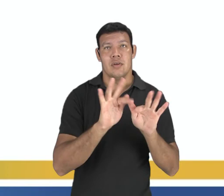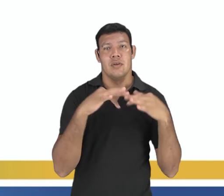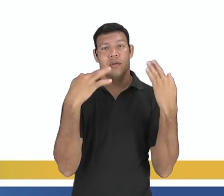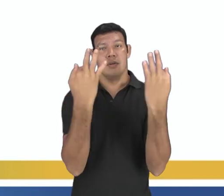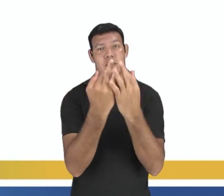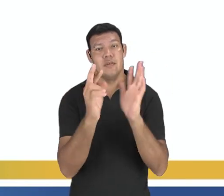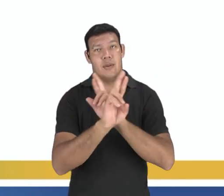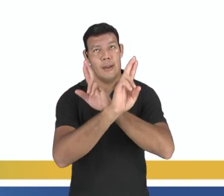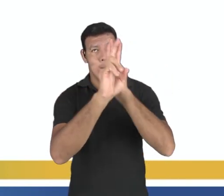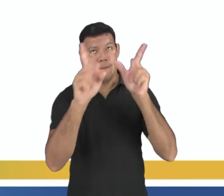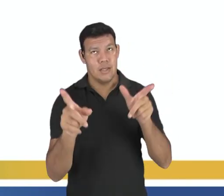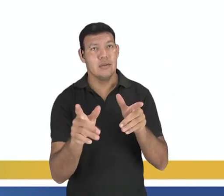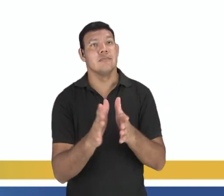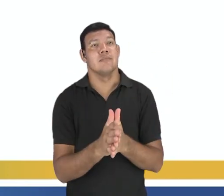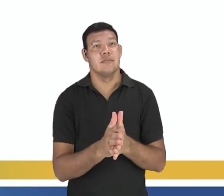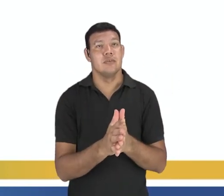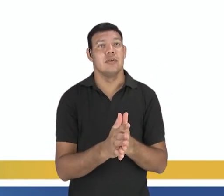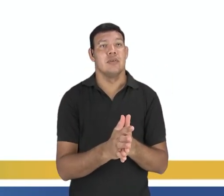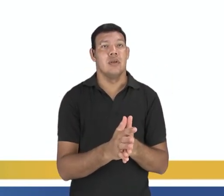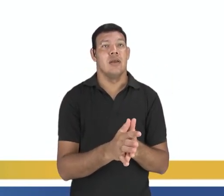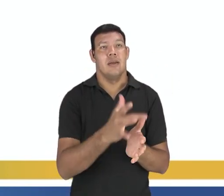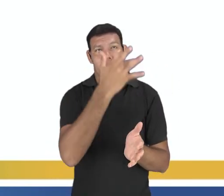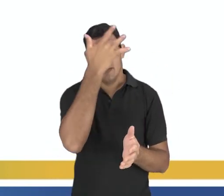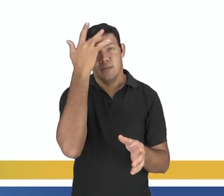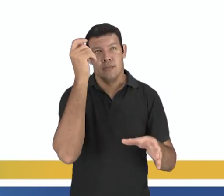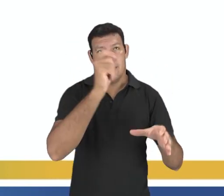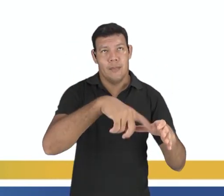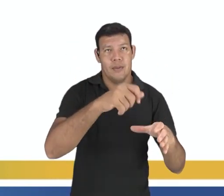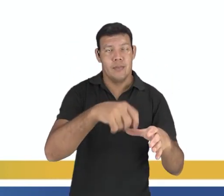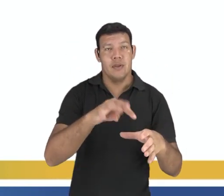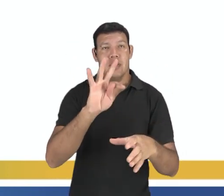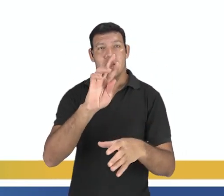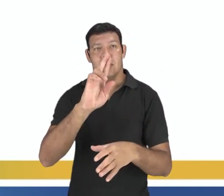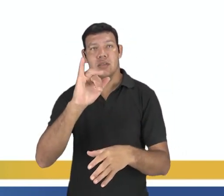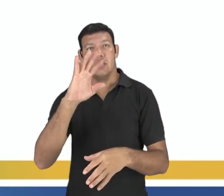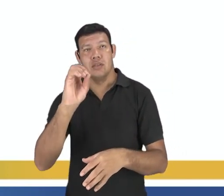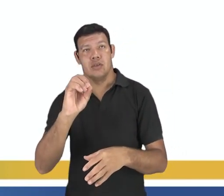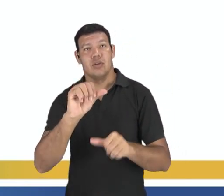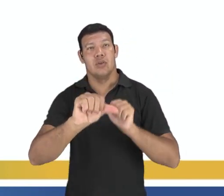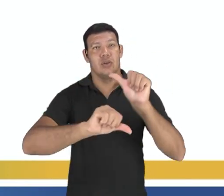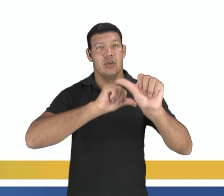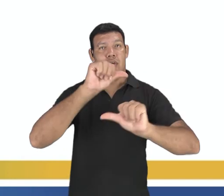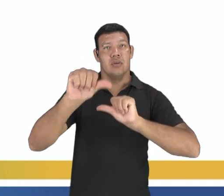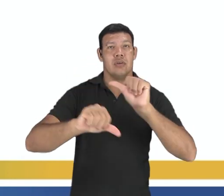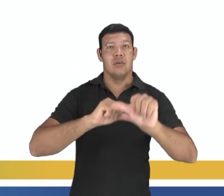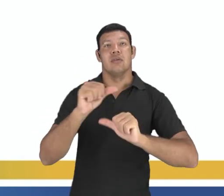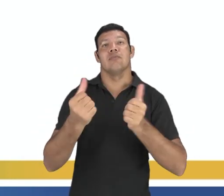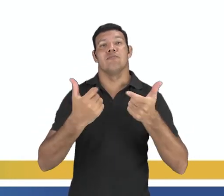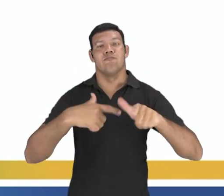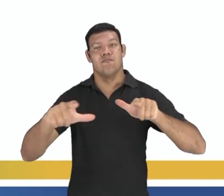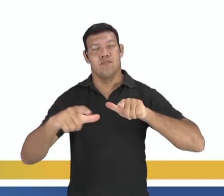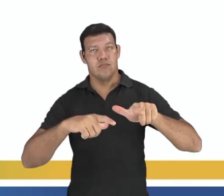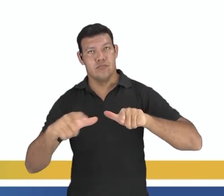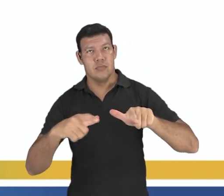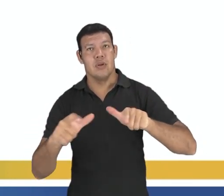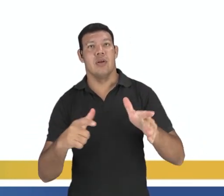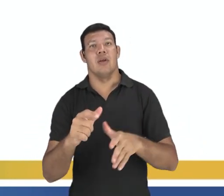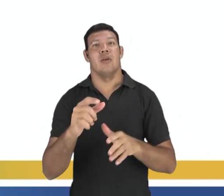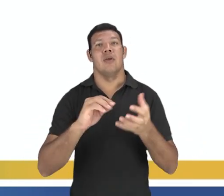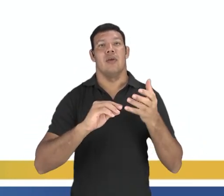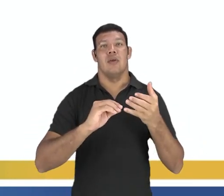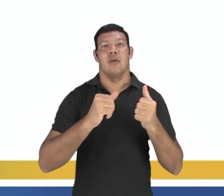diferentes. Assim, um produtor de trigo trocava o expediente de seu trabalho por feijão, arroz, peixes